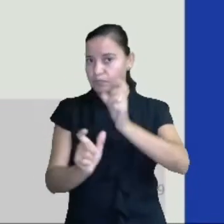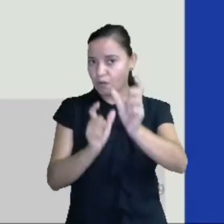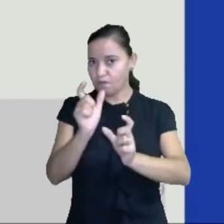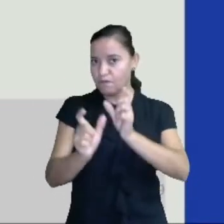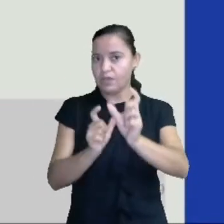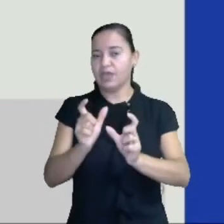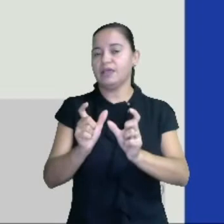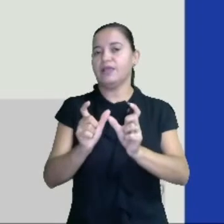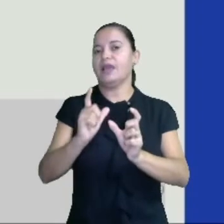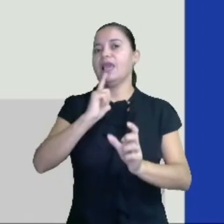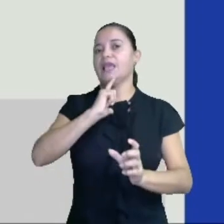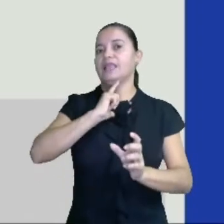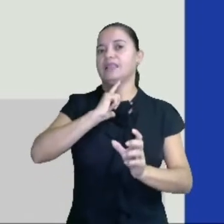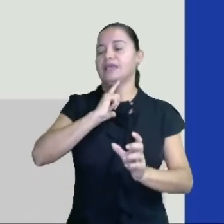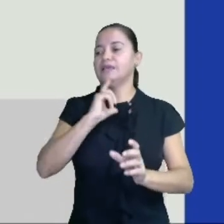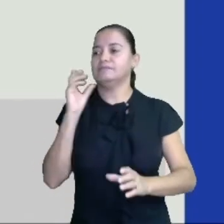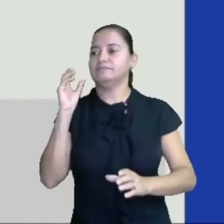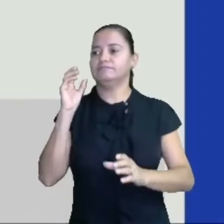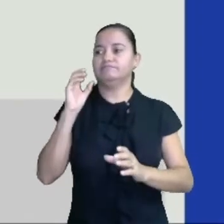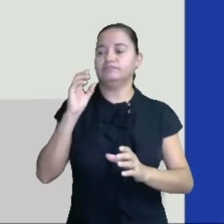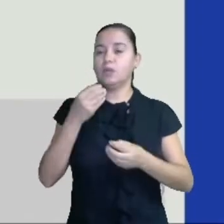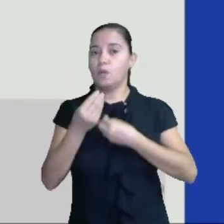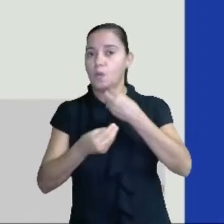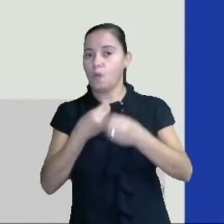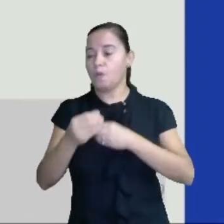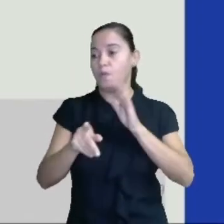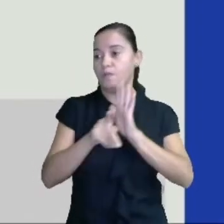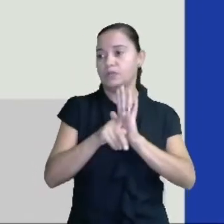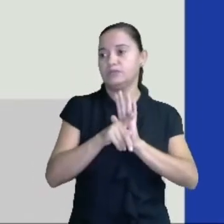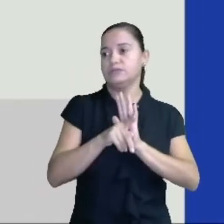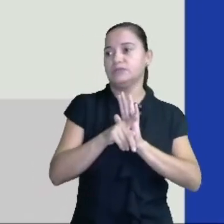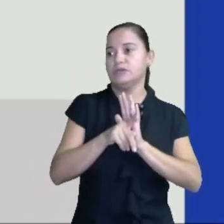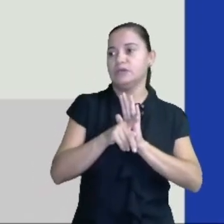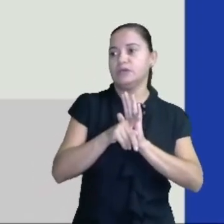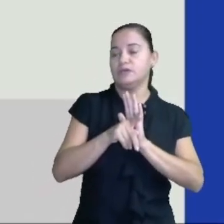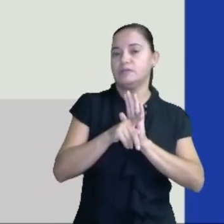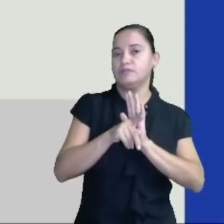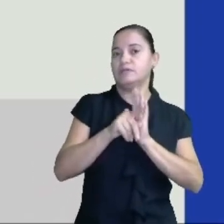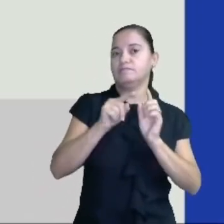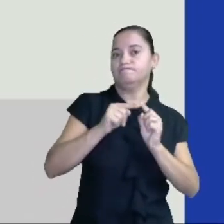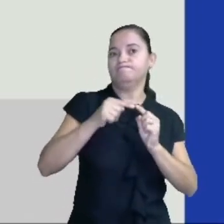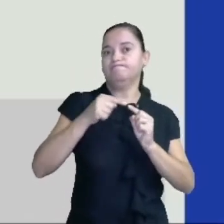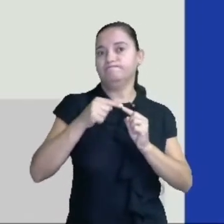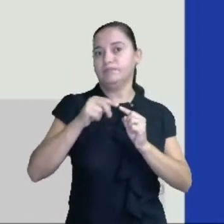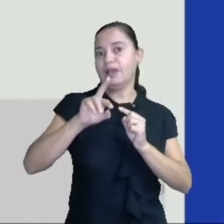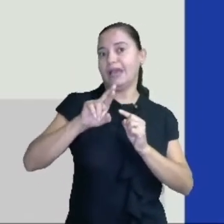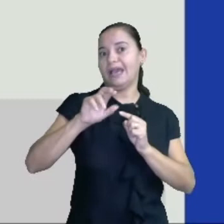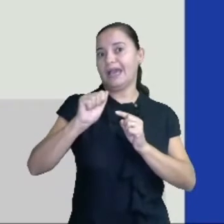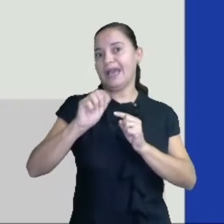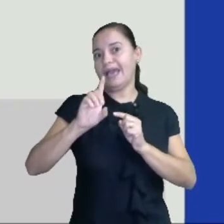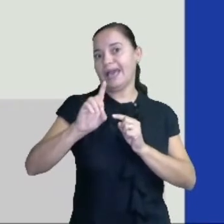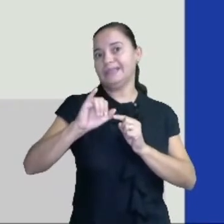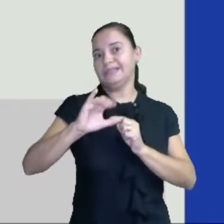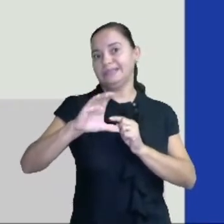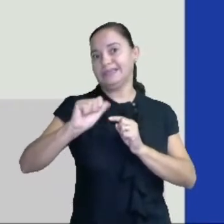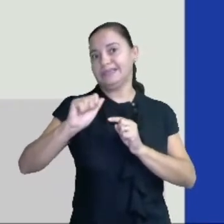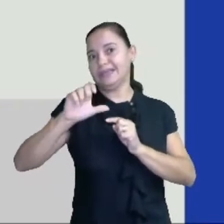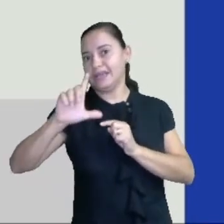radical. Assim, eles modificam o seu sentido e,